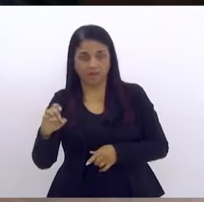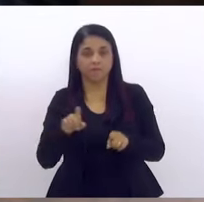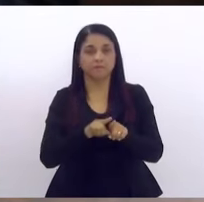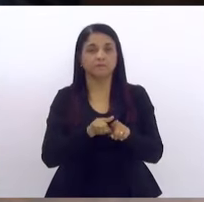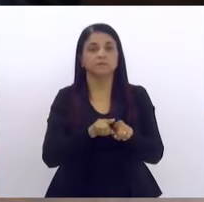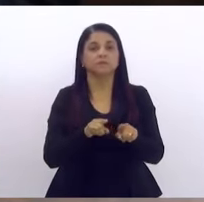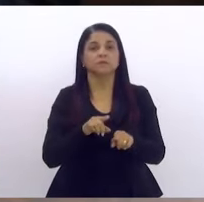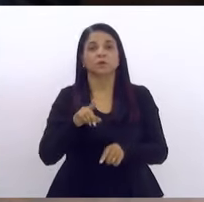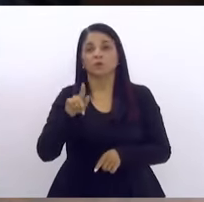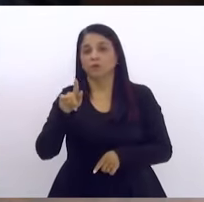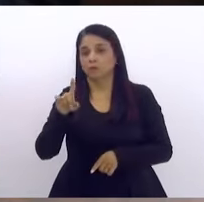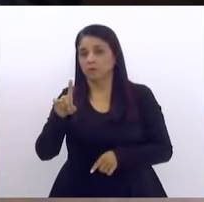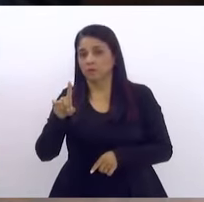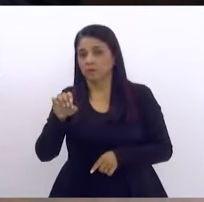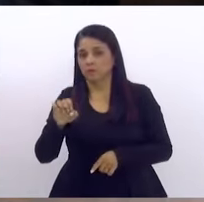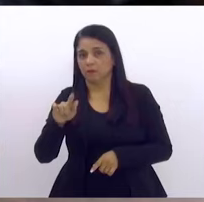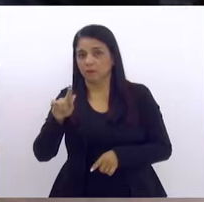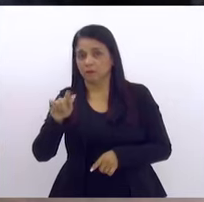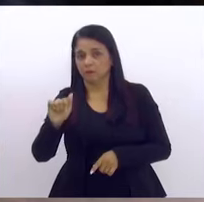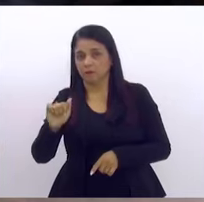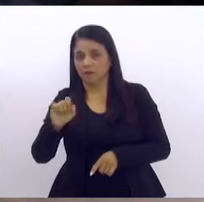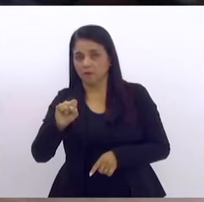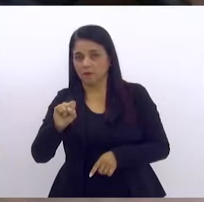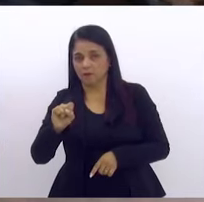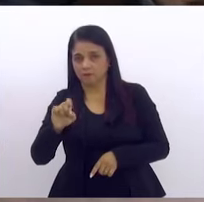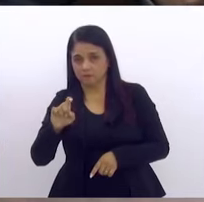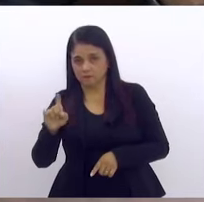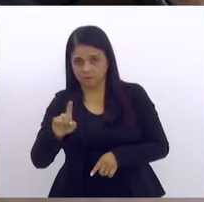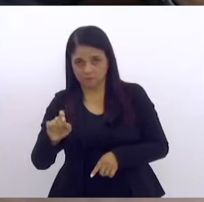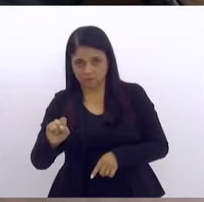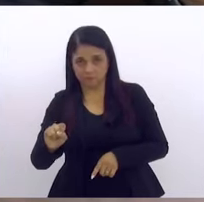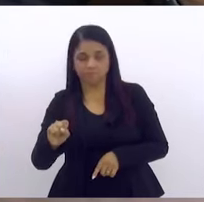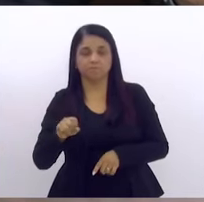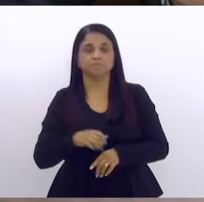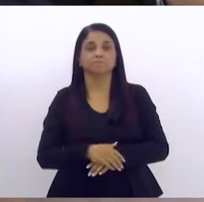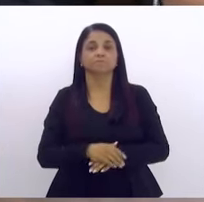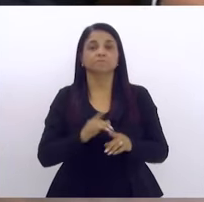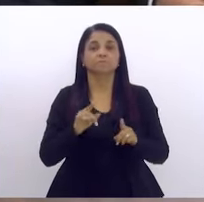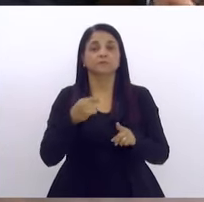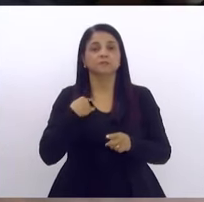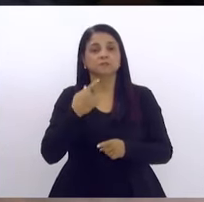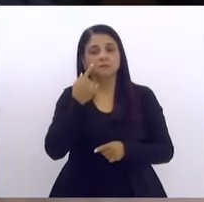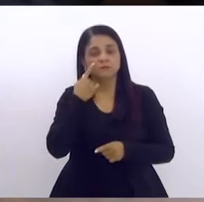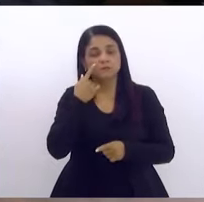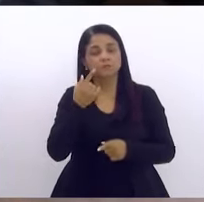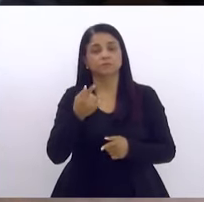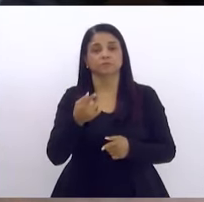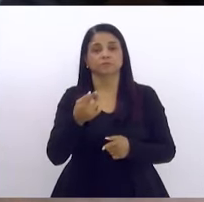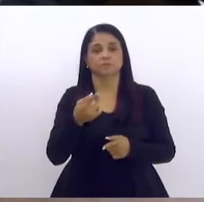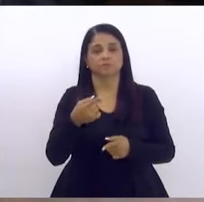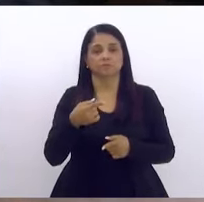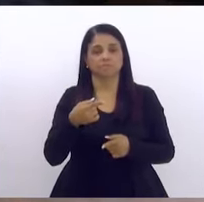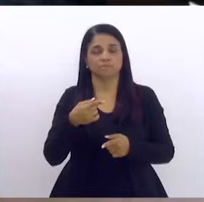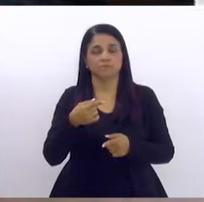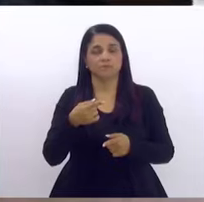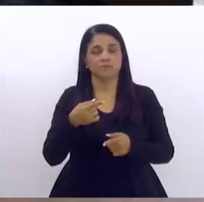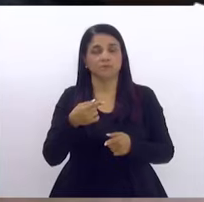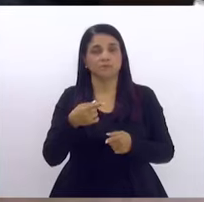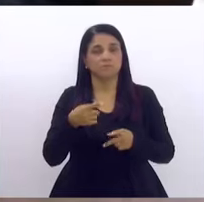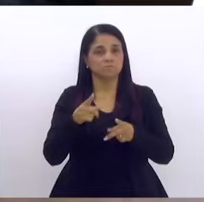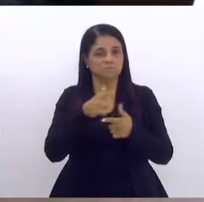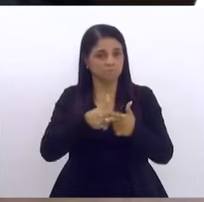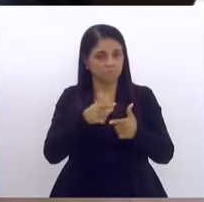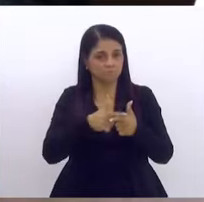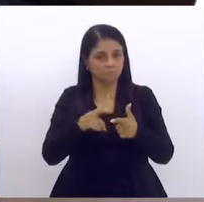o DEGASE, entre outras questões. Visto que as questões fundamentais